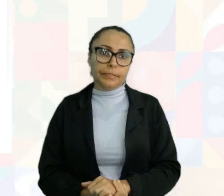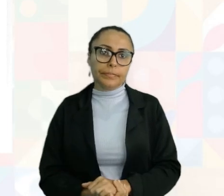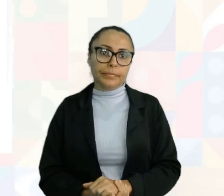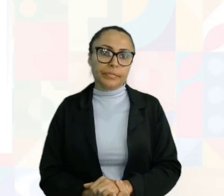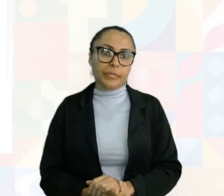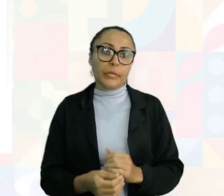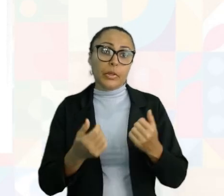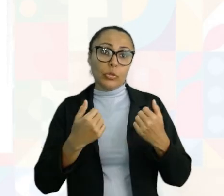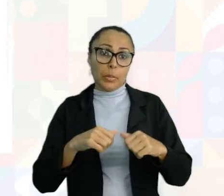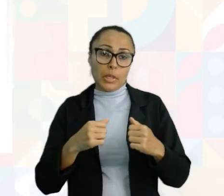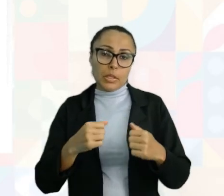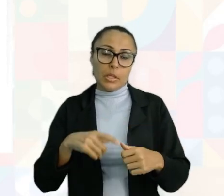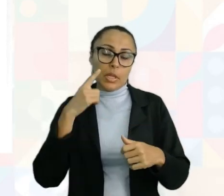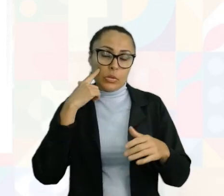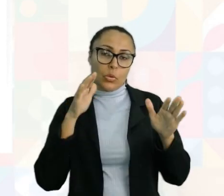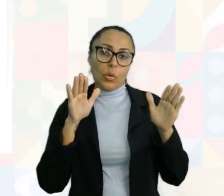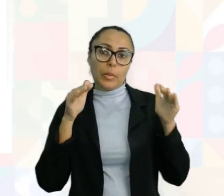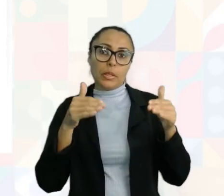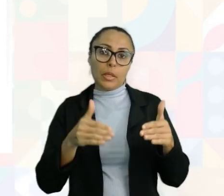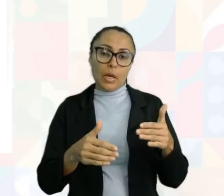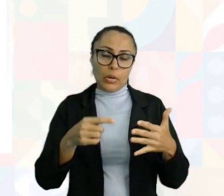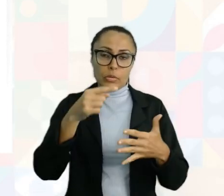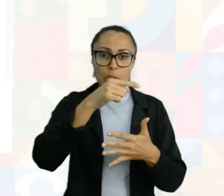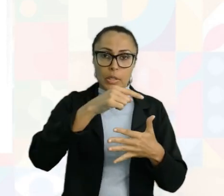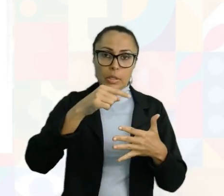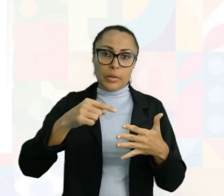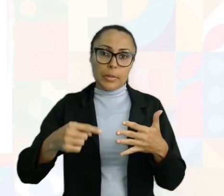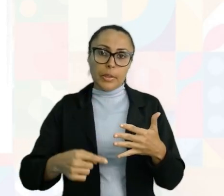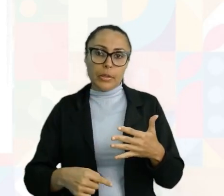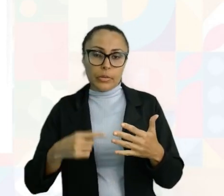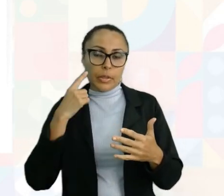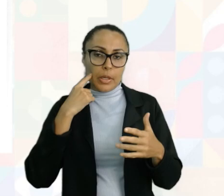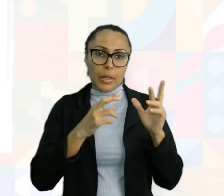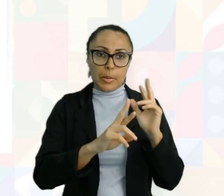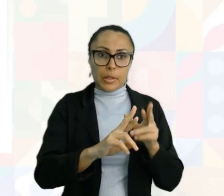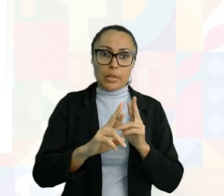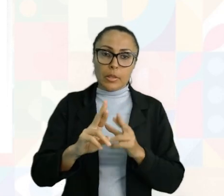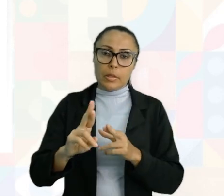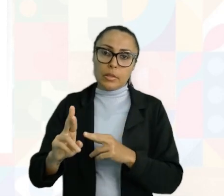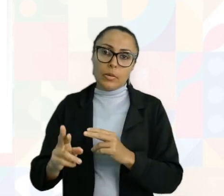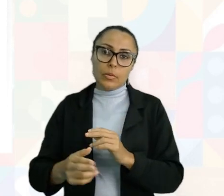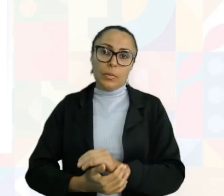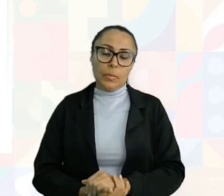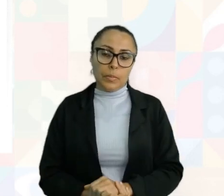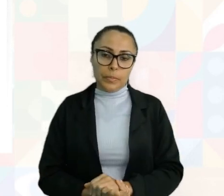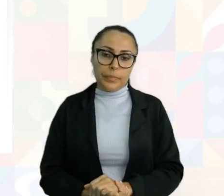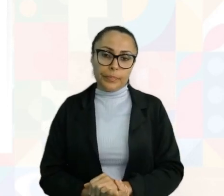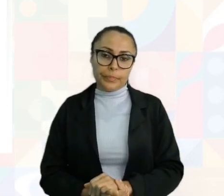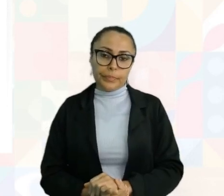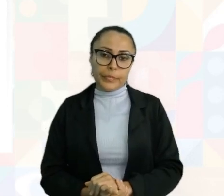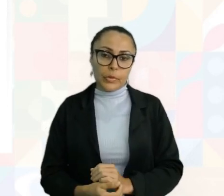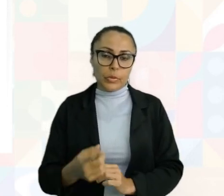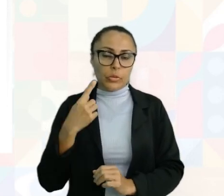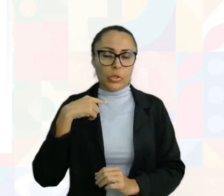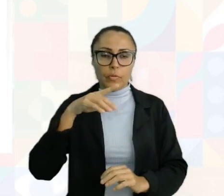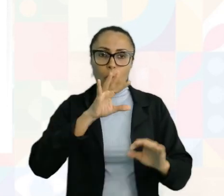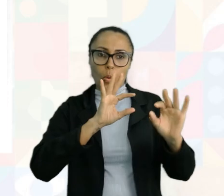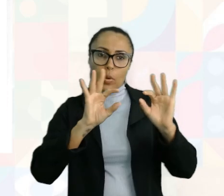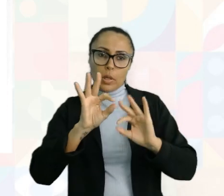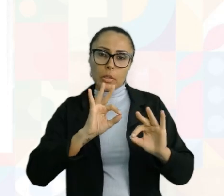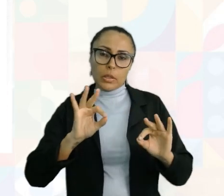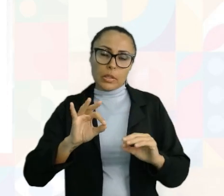gente precisa dominar esses elementos, essas formas de representação, para que, quando a gente for montar o